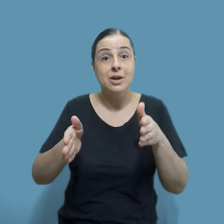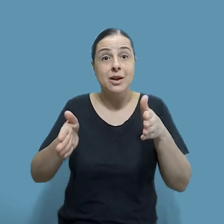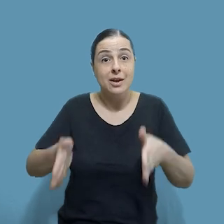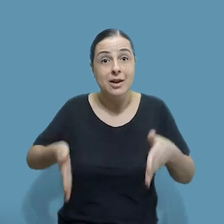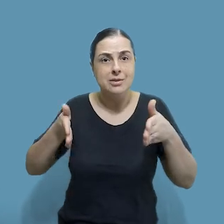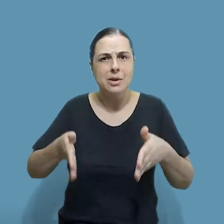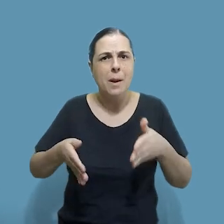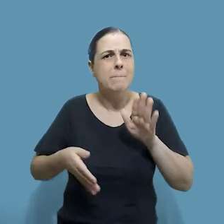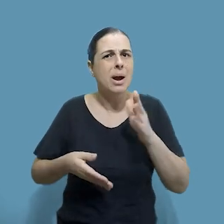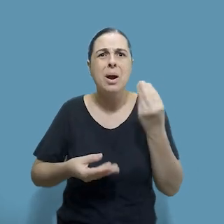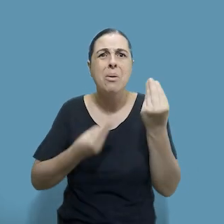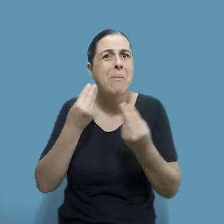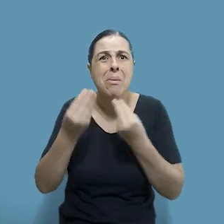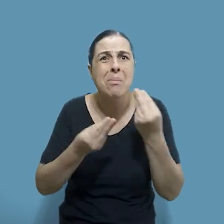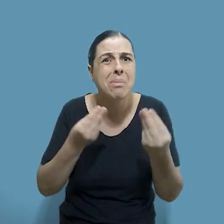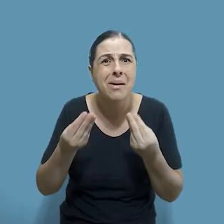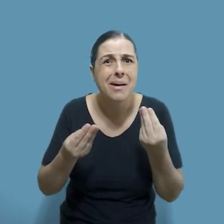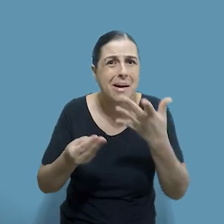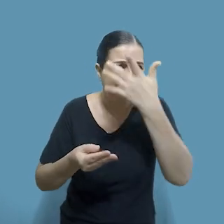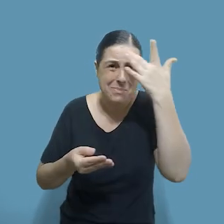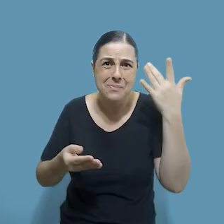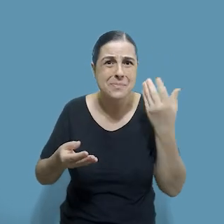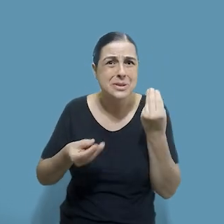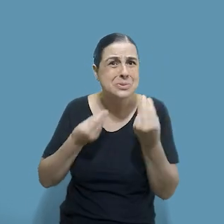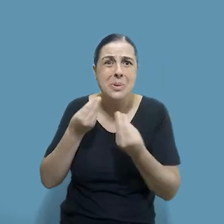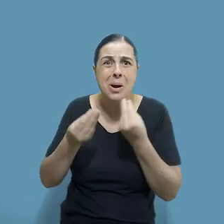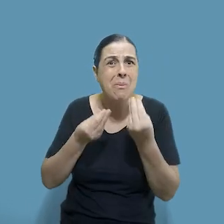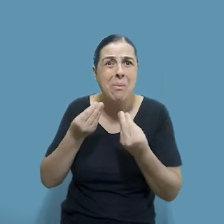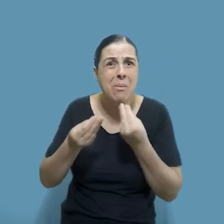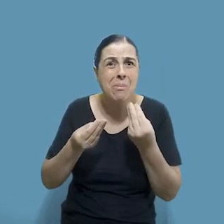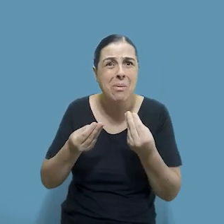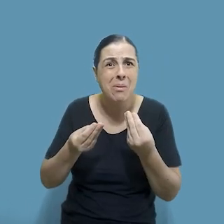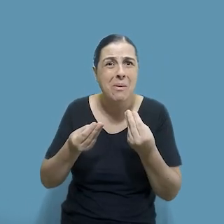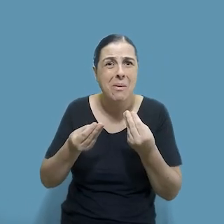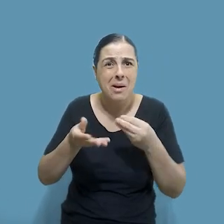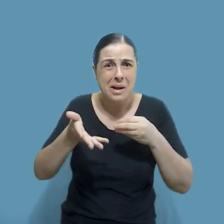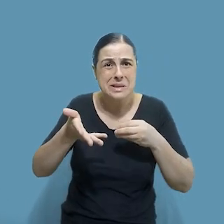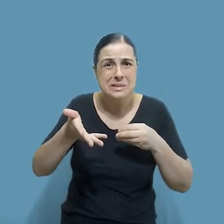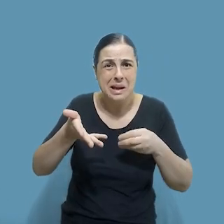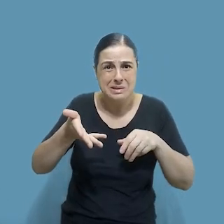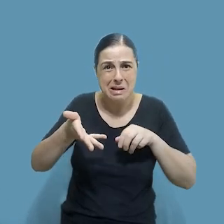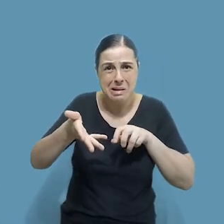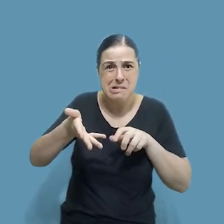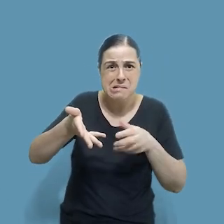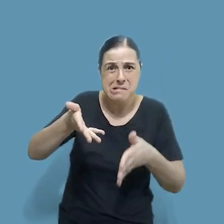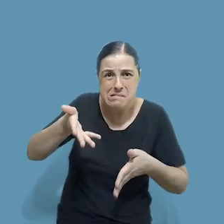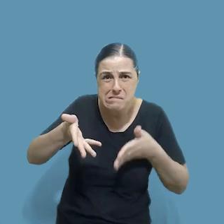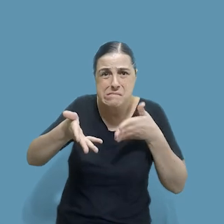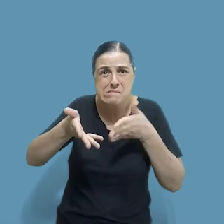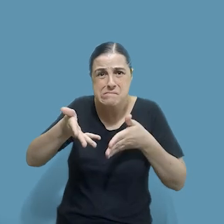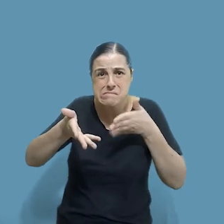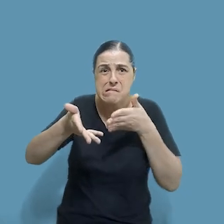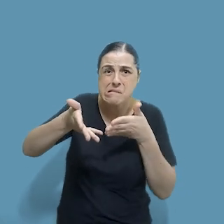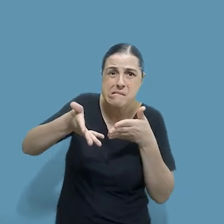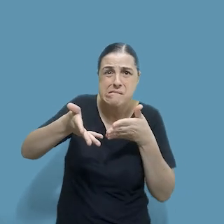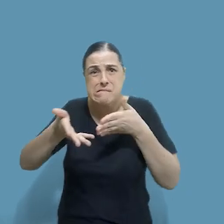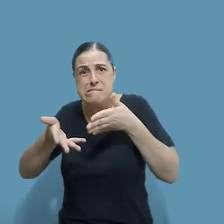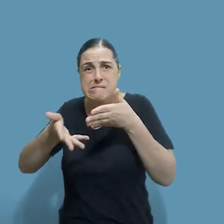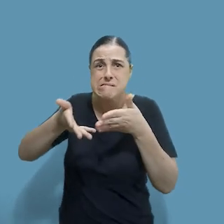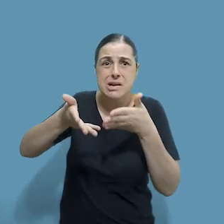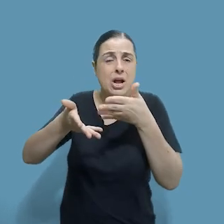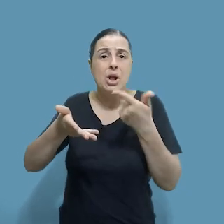as incoerências que tem, né? Acha que colocou o banheiro acessível e aí já está tudo certo, né? E